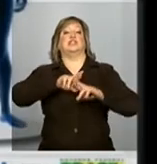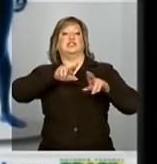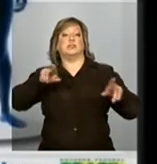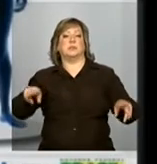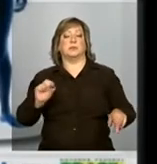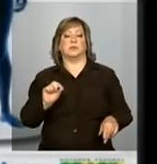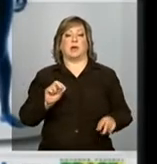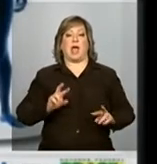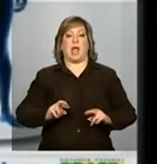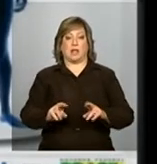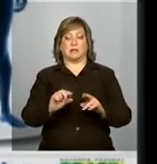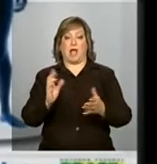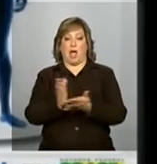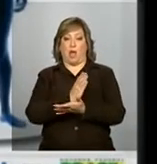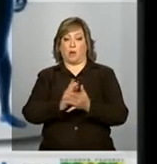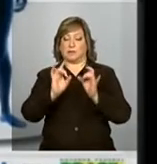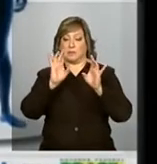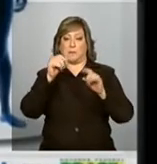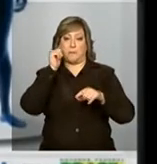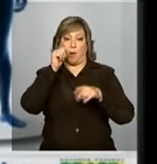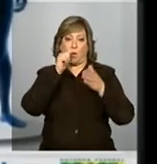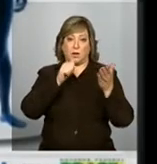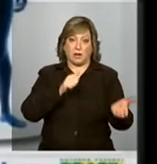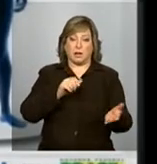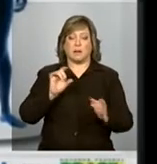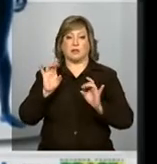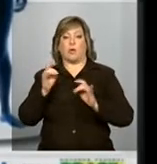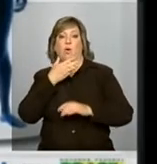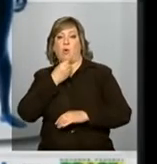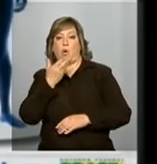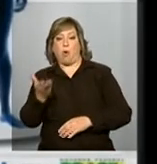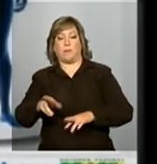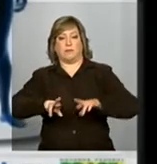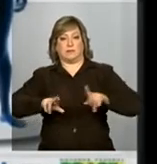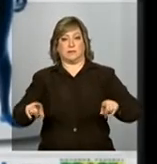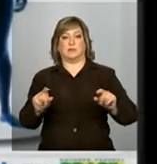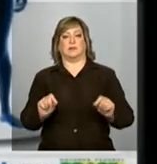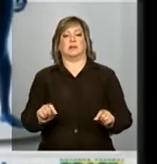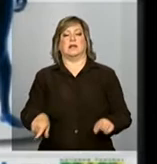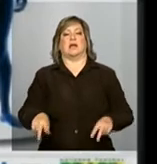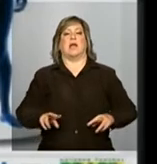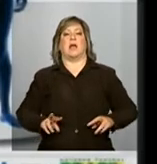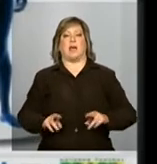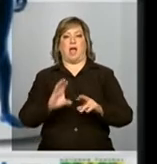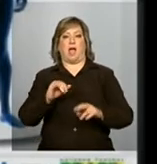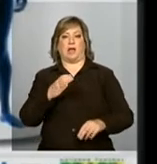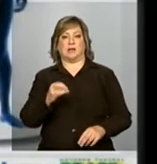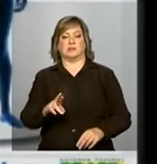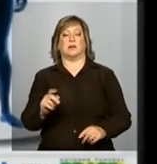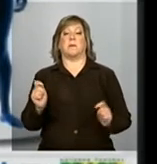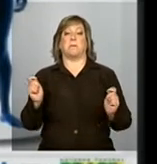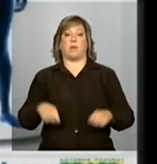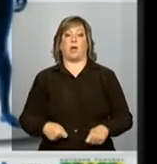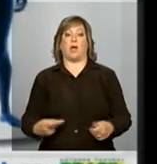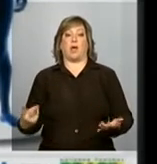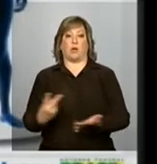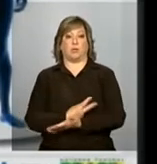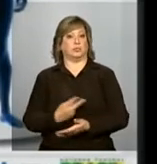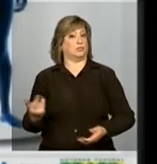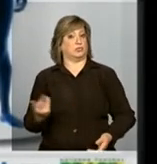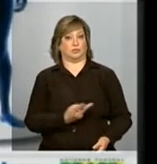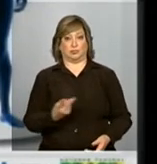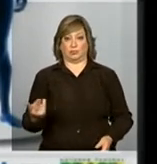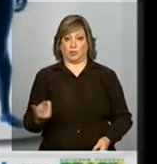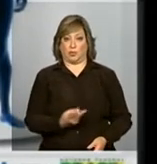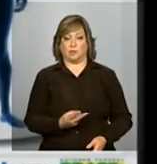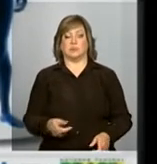alguns exclusivos do homem, outros exclusivos da mulher, e câncer que são que podem acometer os dois